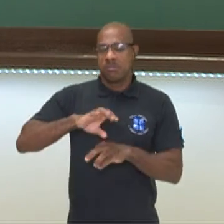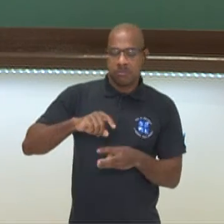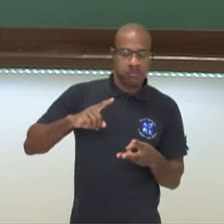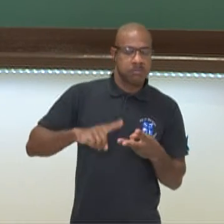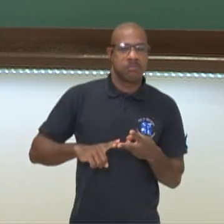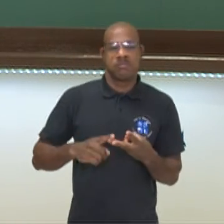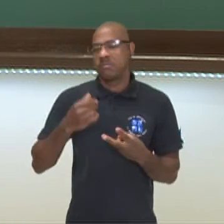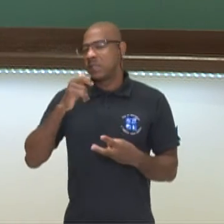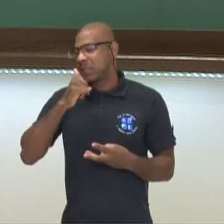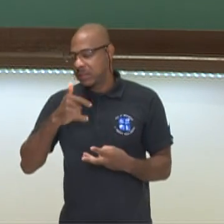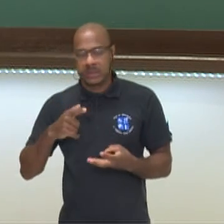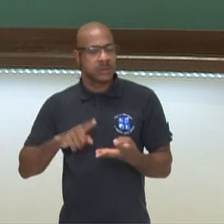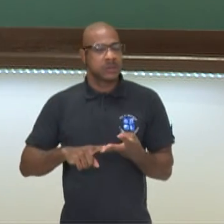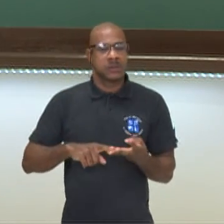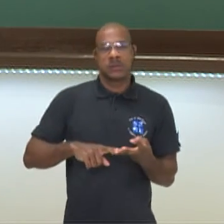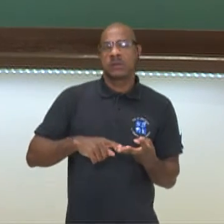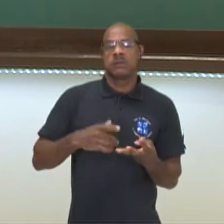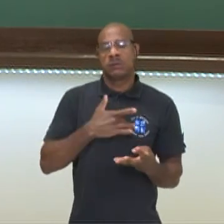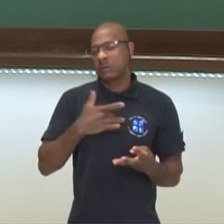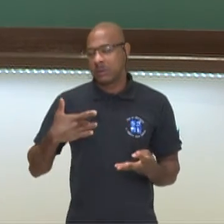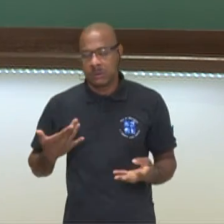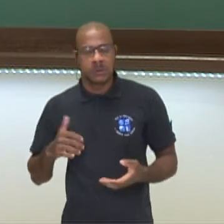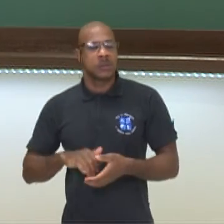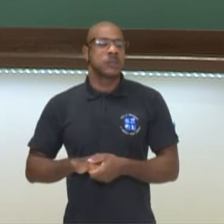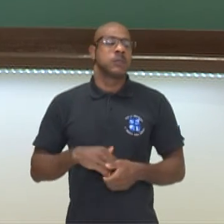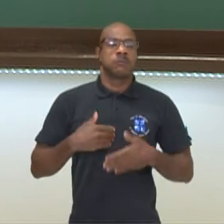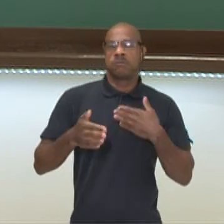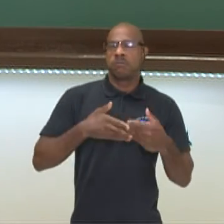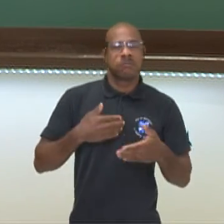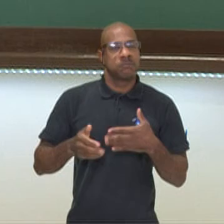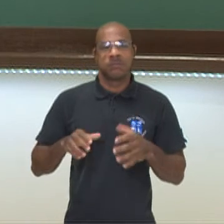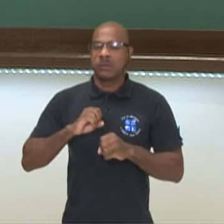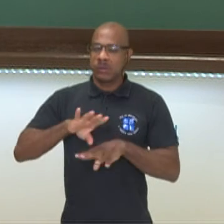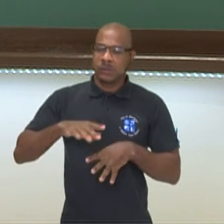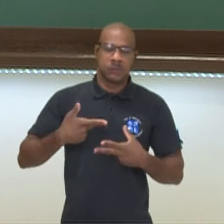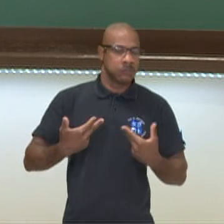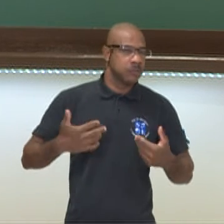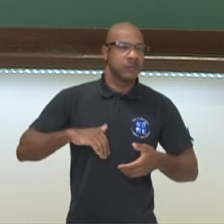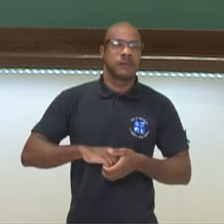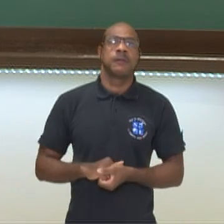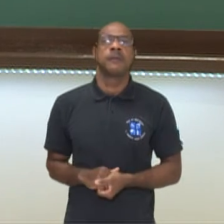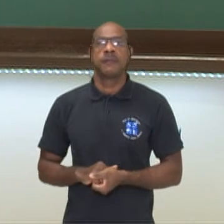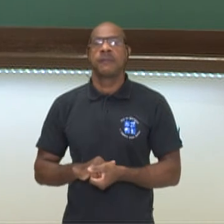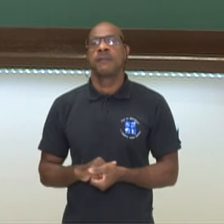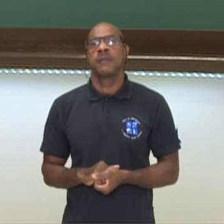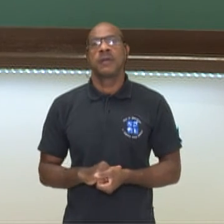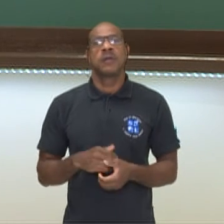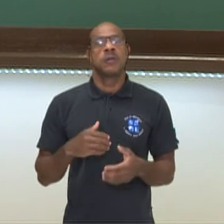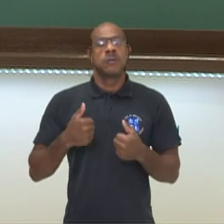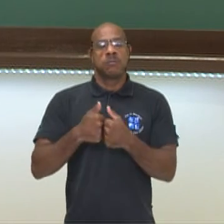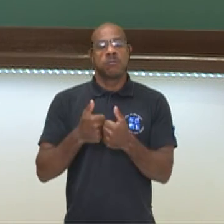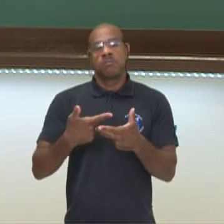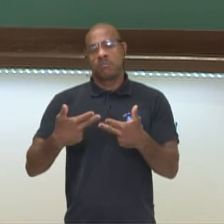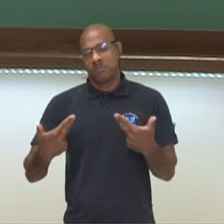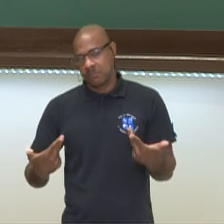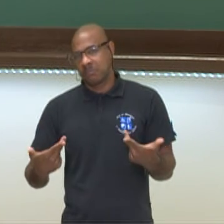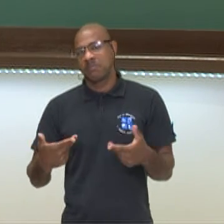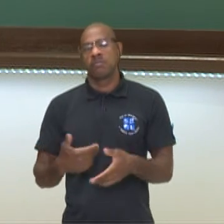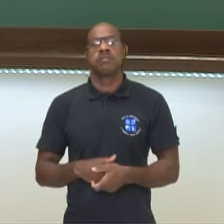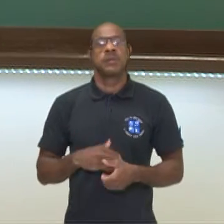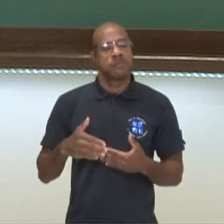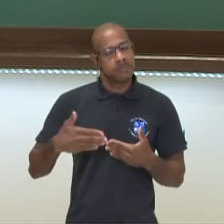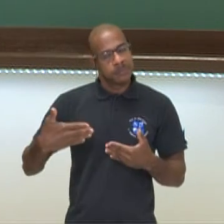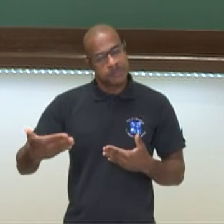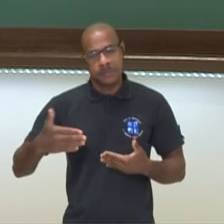ela da energia, seja ela da saúde, seja ela da educação, seja ela do transporte e assim